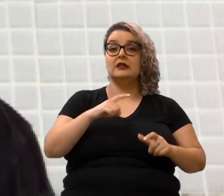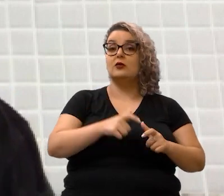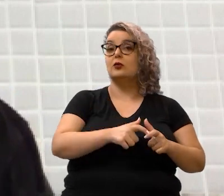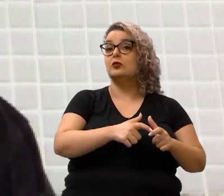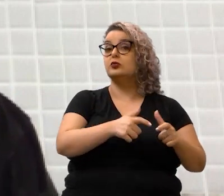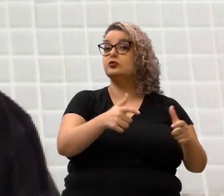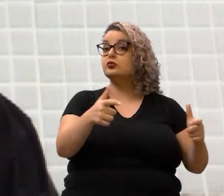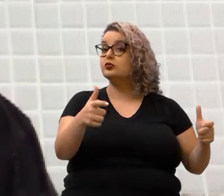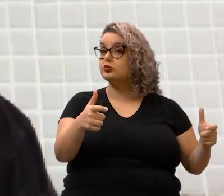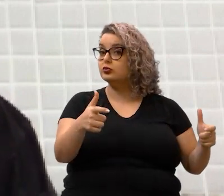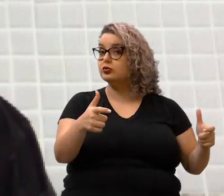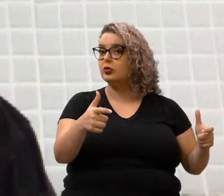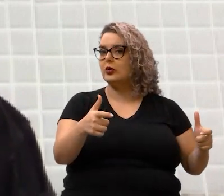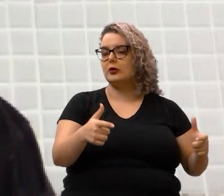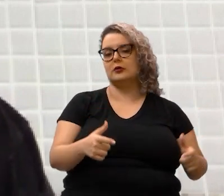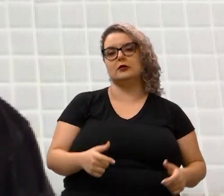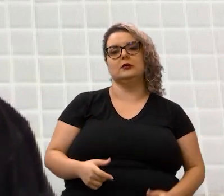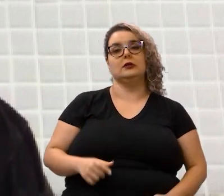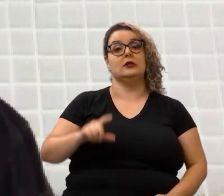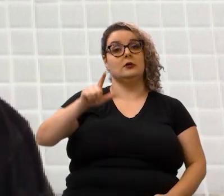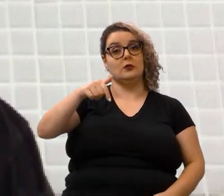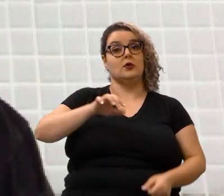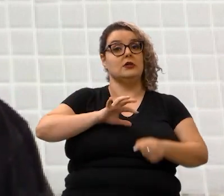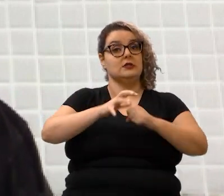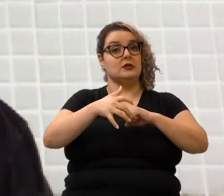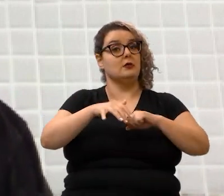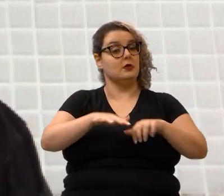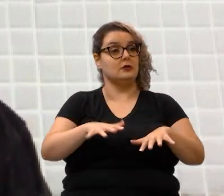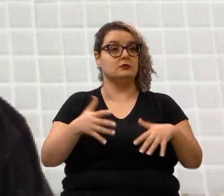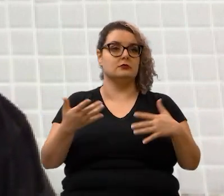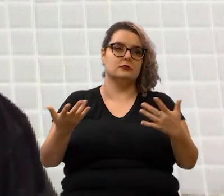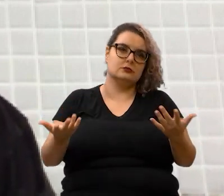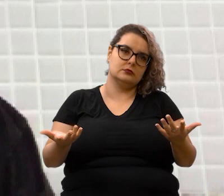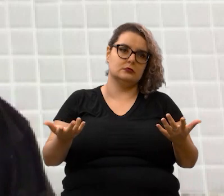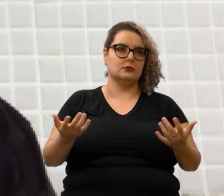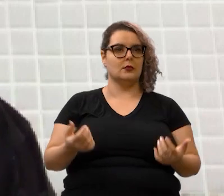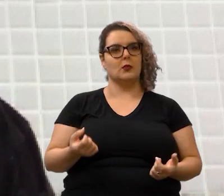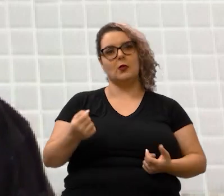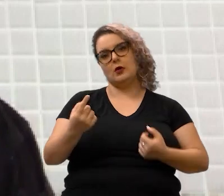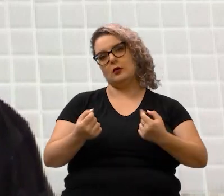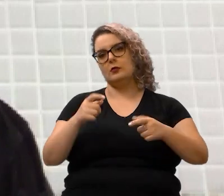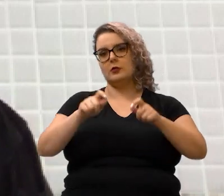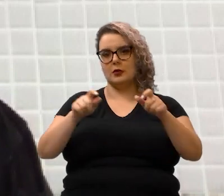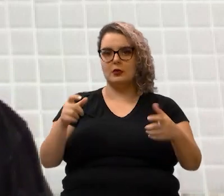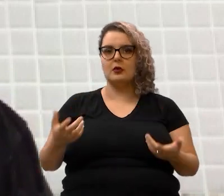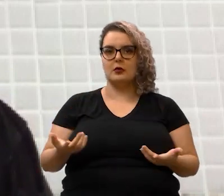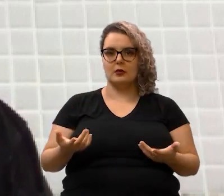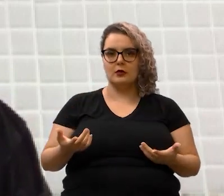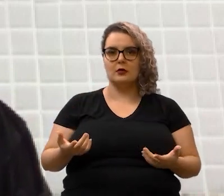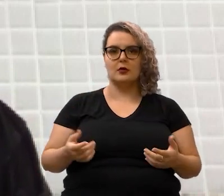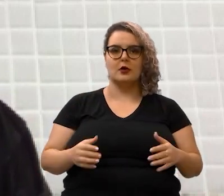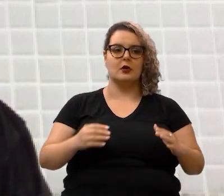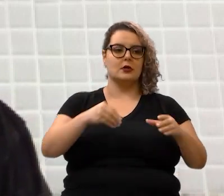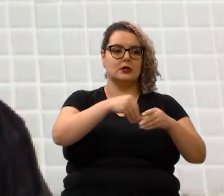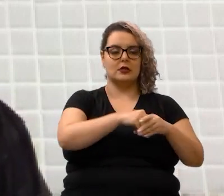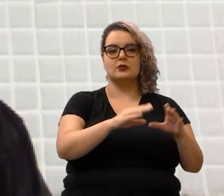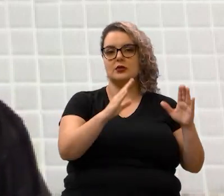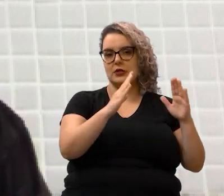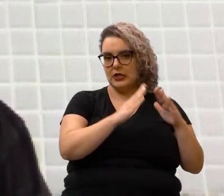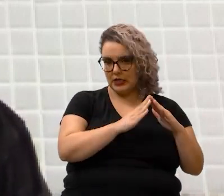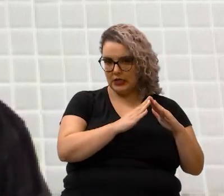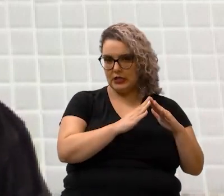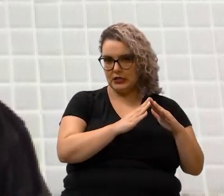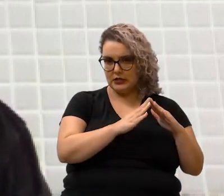um aumento dessa incidência depois da pandemia, talvez com as pessoas estarem reclusas mais em